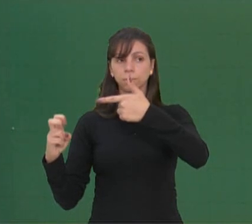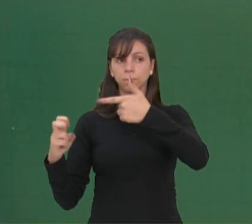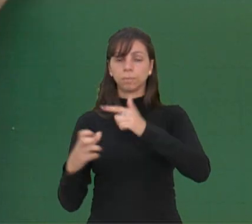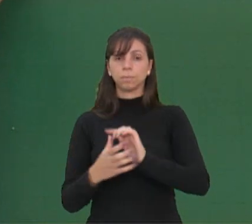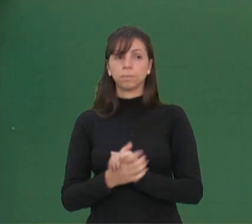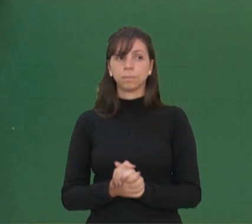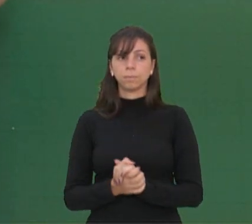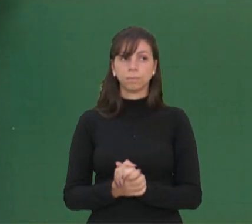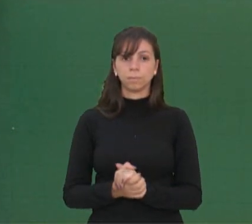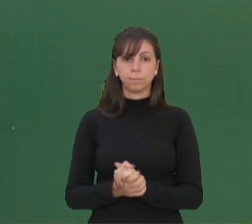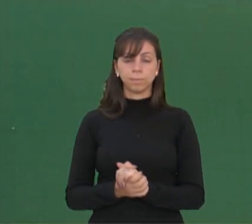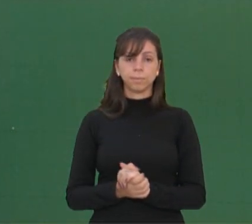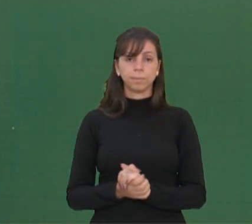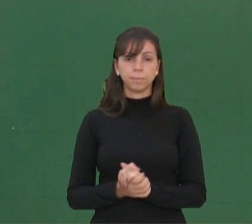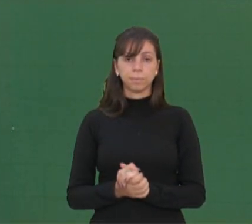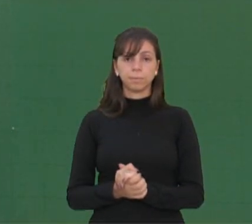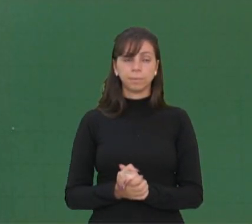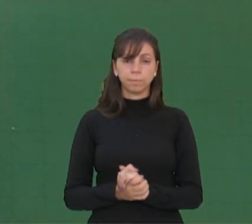0.